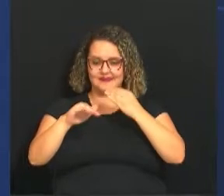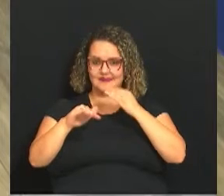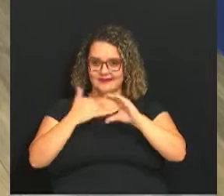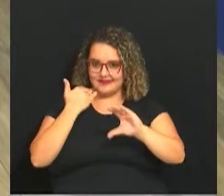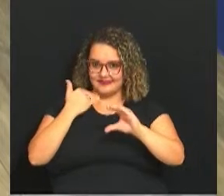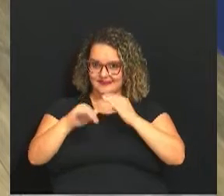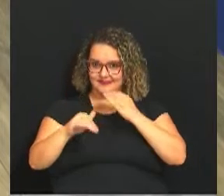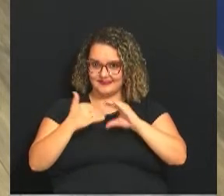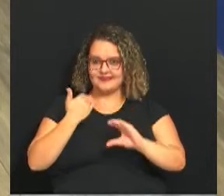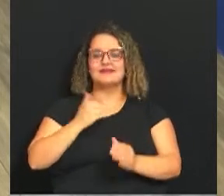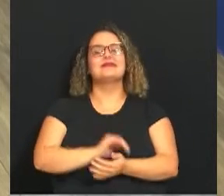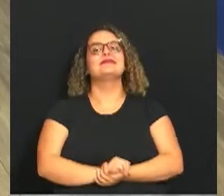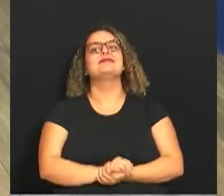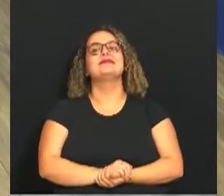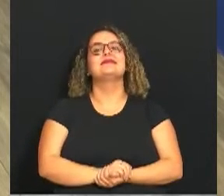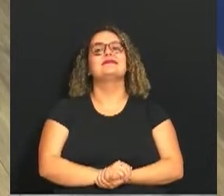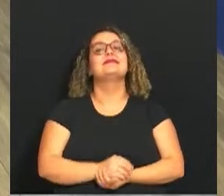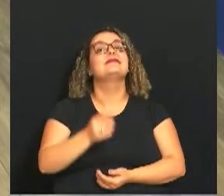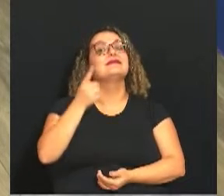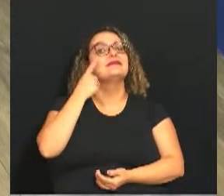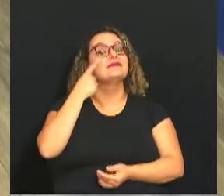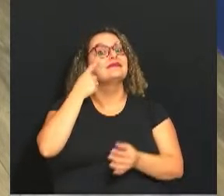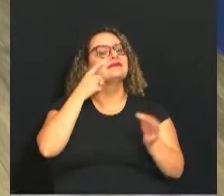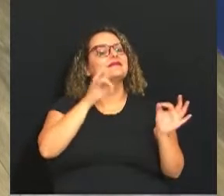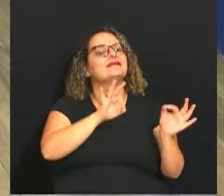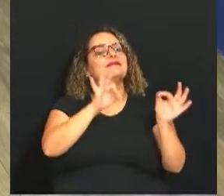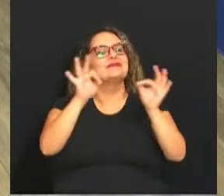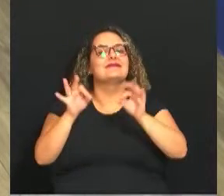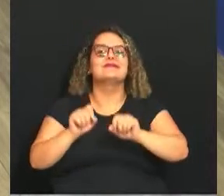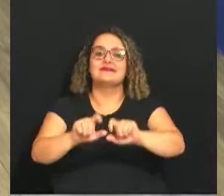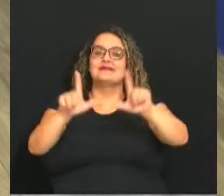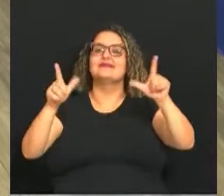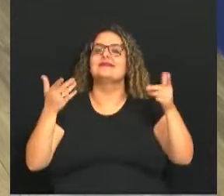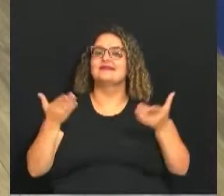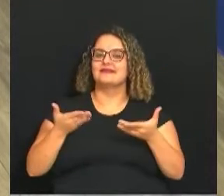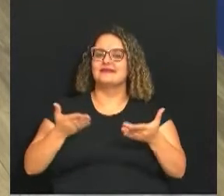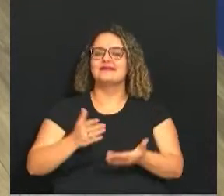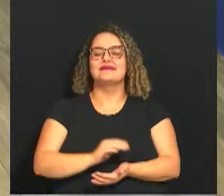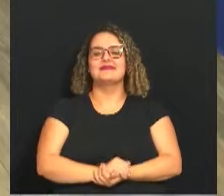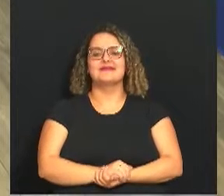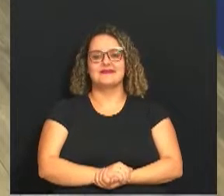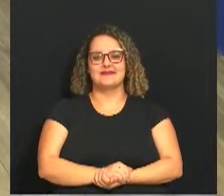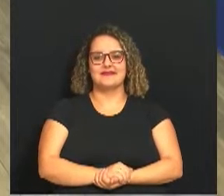quinta-feira. Confira a partir de agora os destaques de hoje.